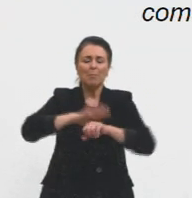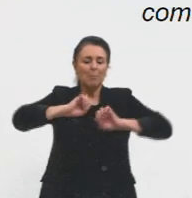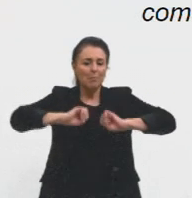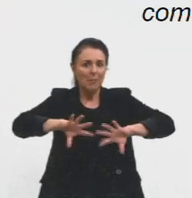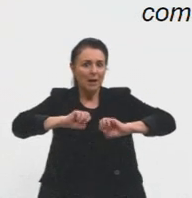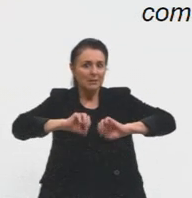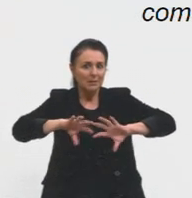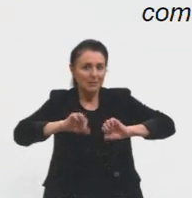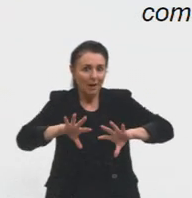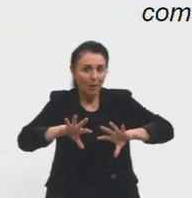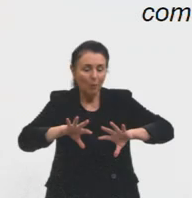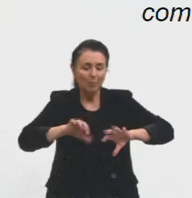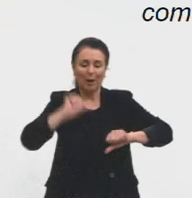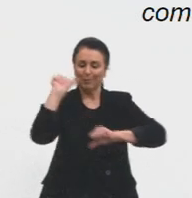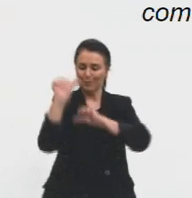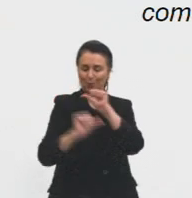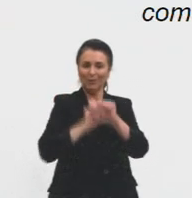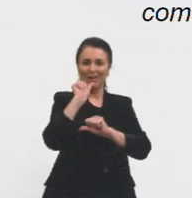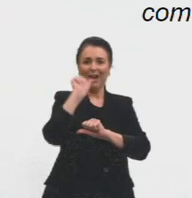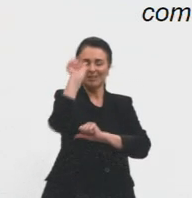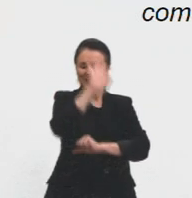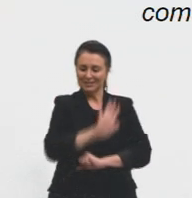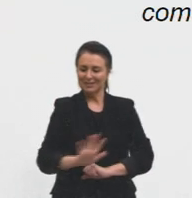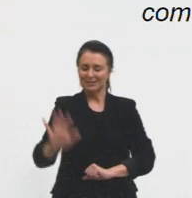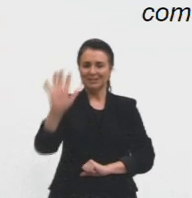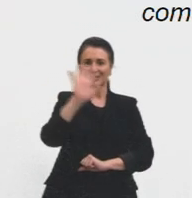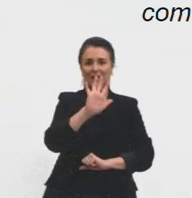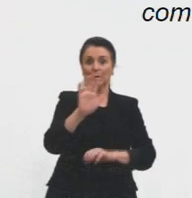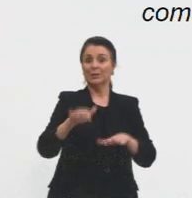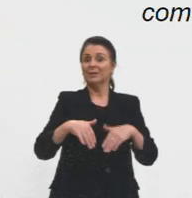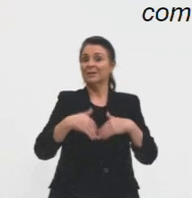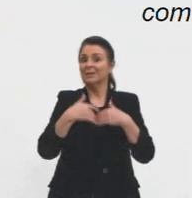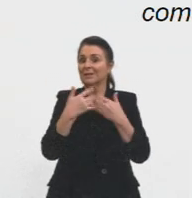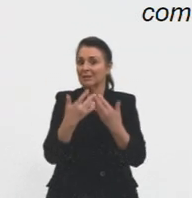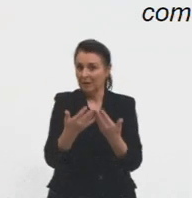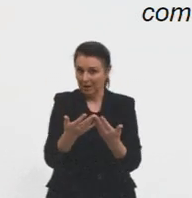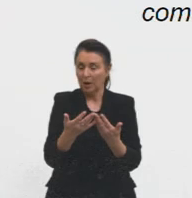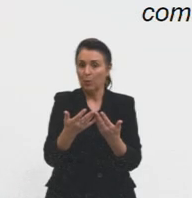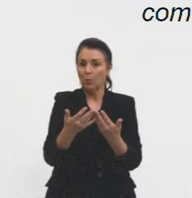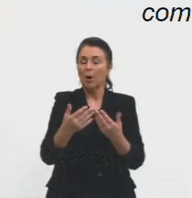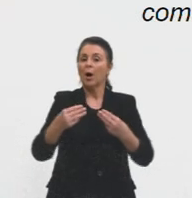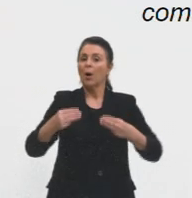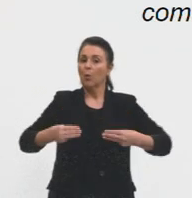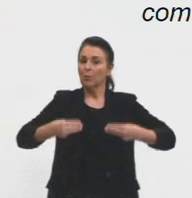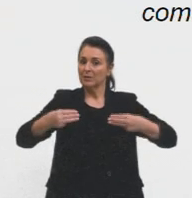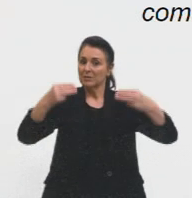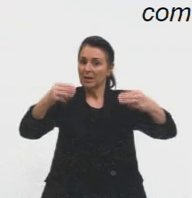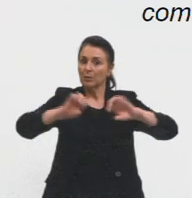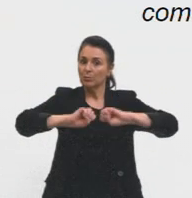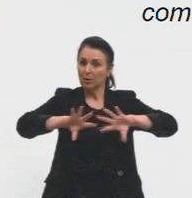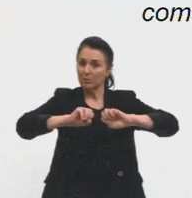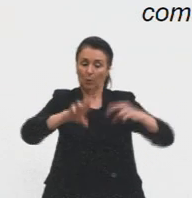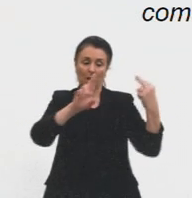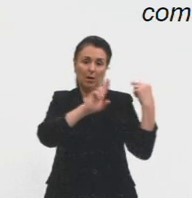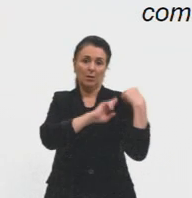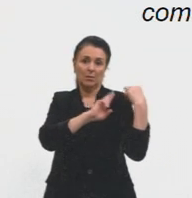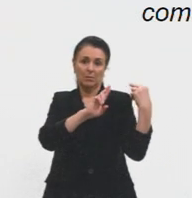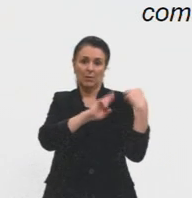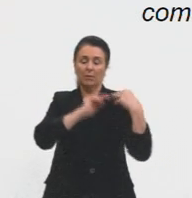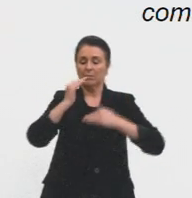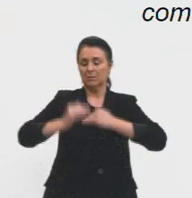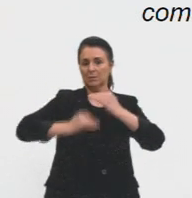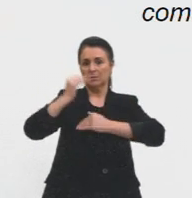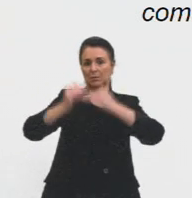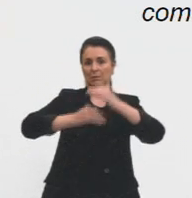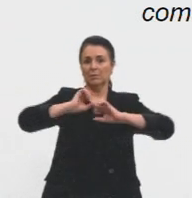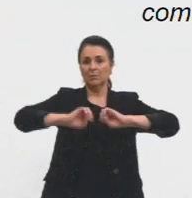ser tomadas para reverter esse cenário posto isso cabe ao Ministério da Educação responsável pelo